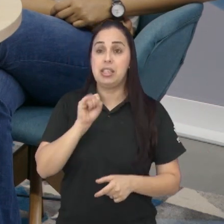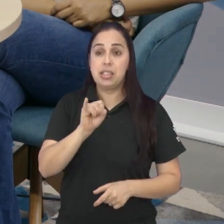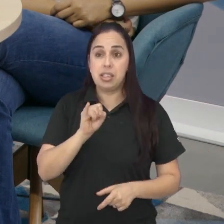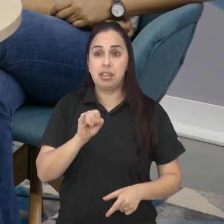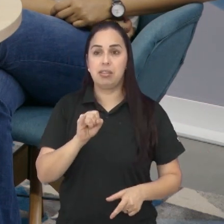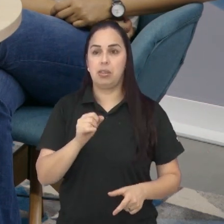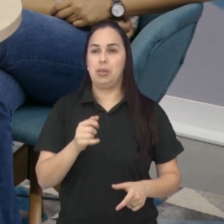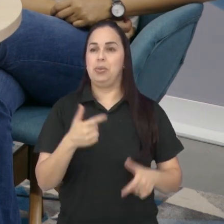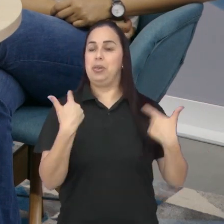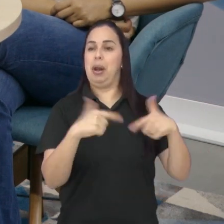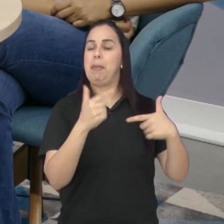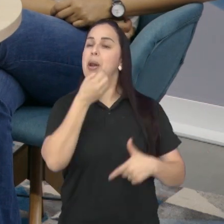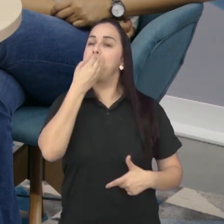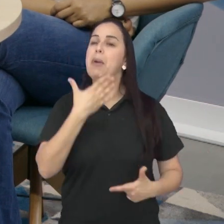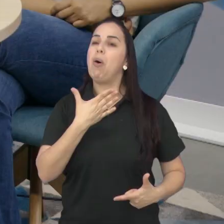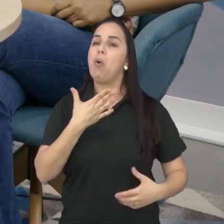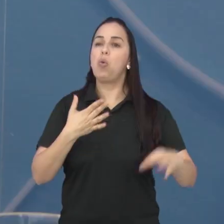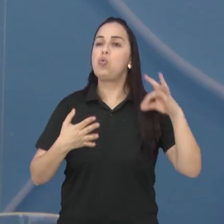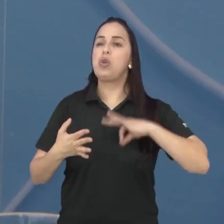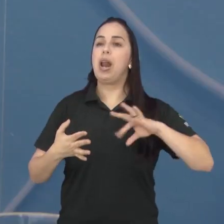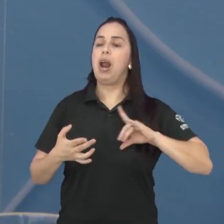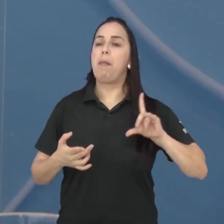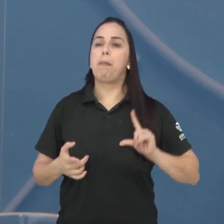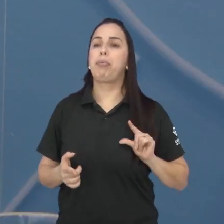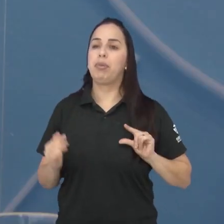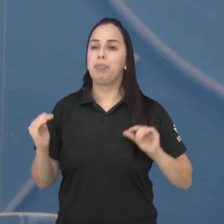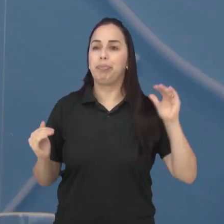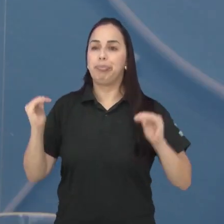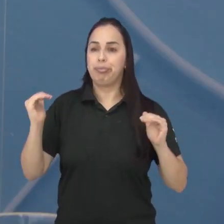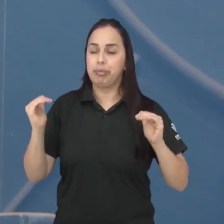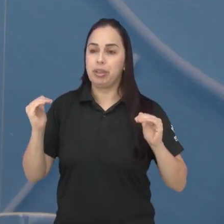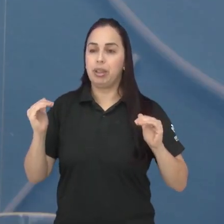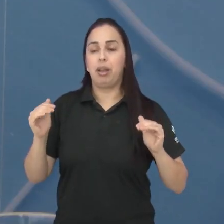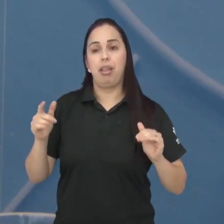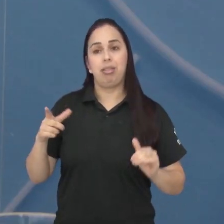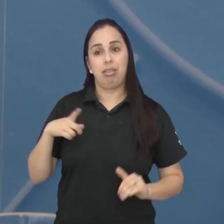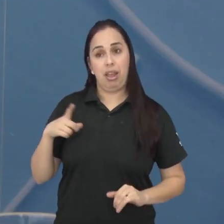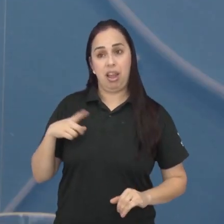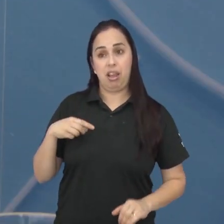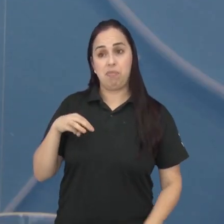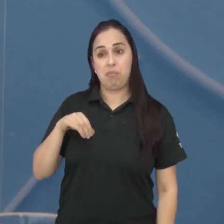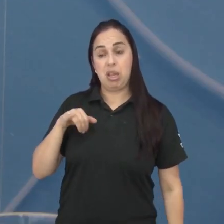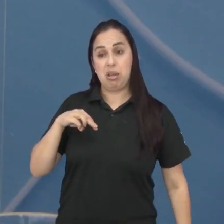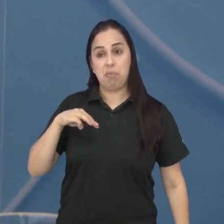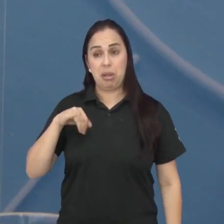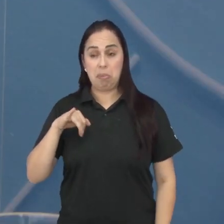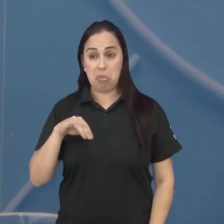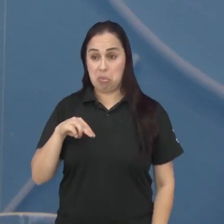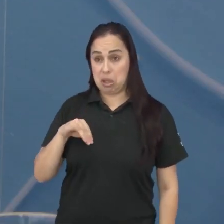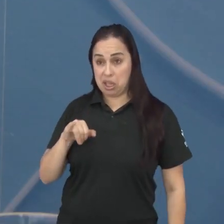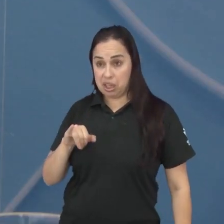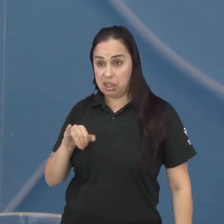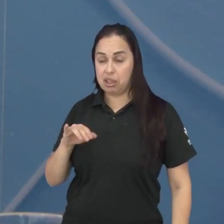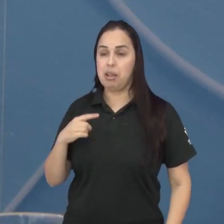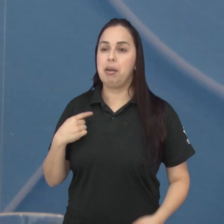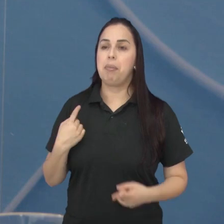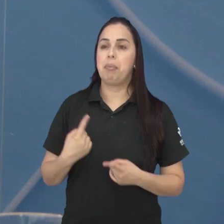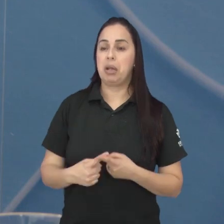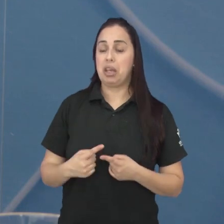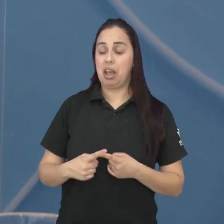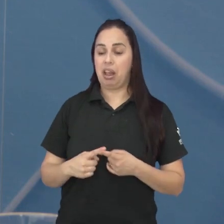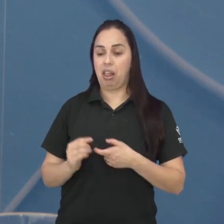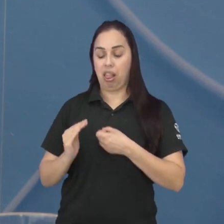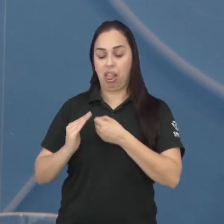ganha menos. Então não é mimimi, né? Então, assim, tem o mimimi que falam pra gente que é mimimi para desconstruir a